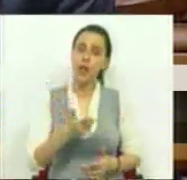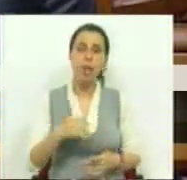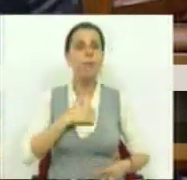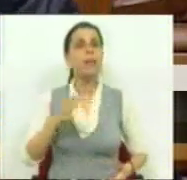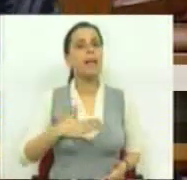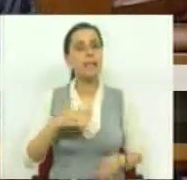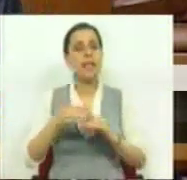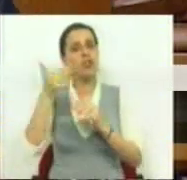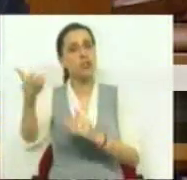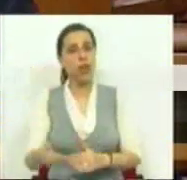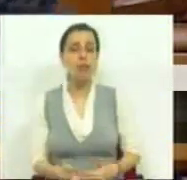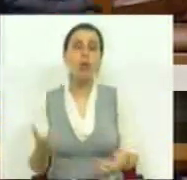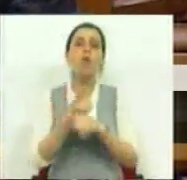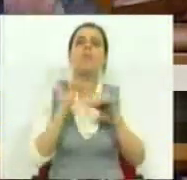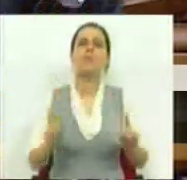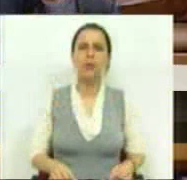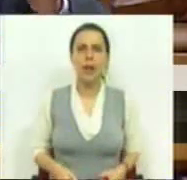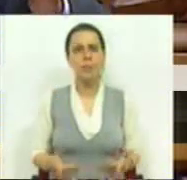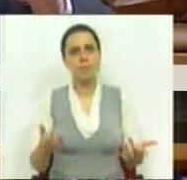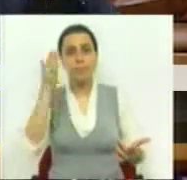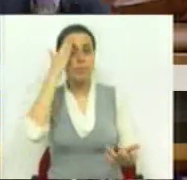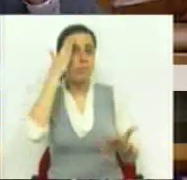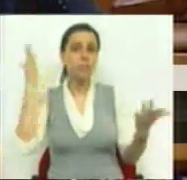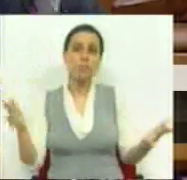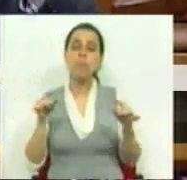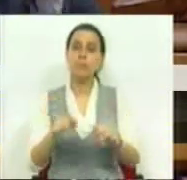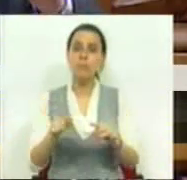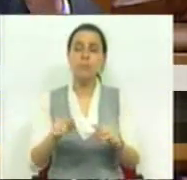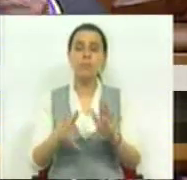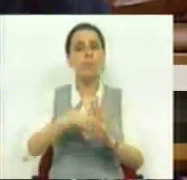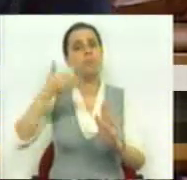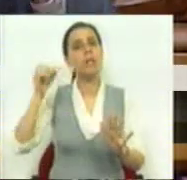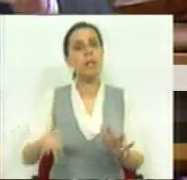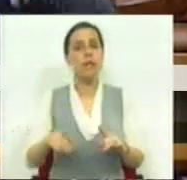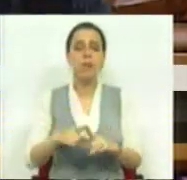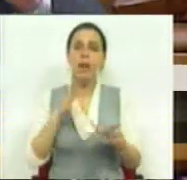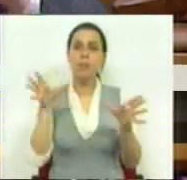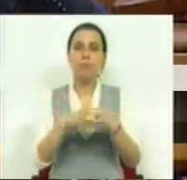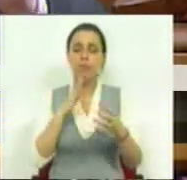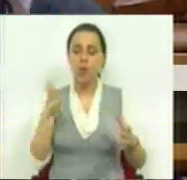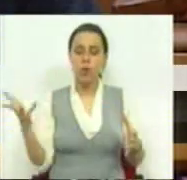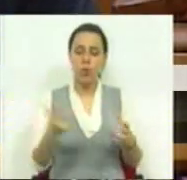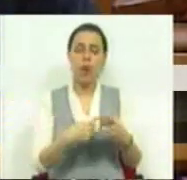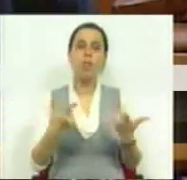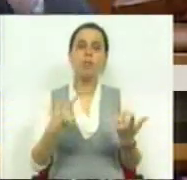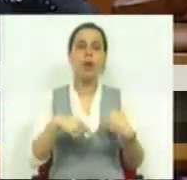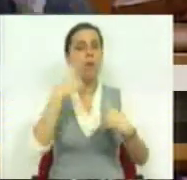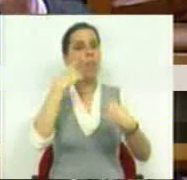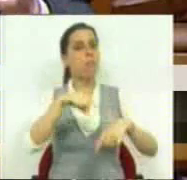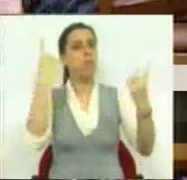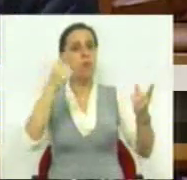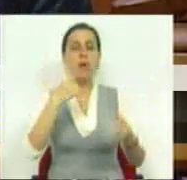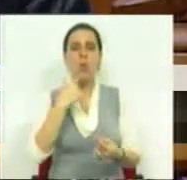as entidades externas. Porquê? Porque supostamente isso era para eliminar um conjunto de despesa